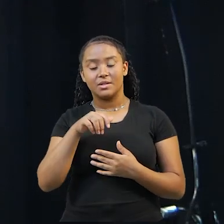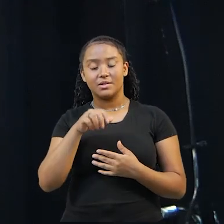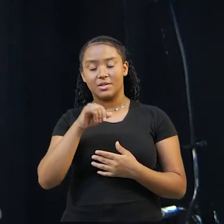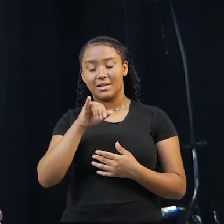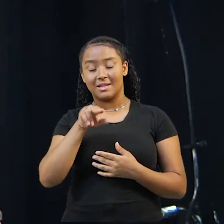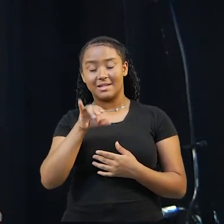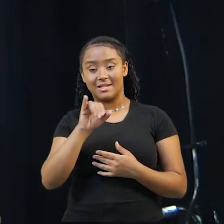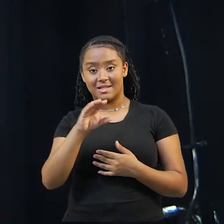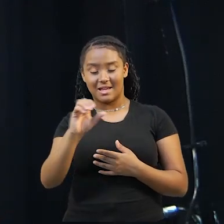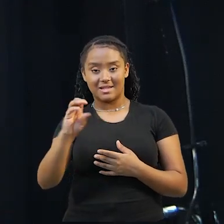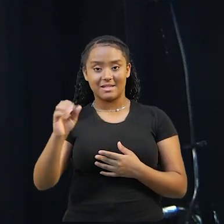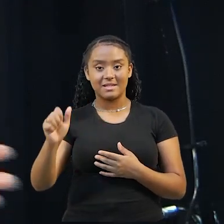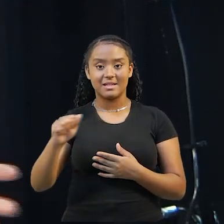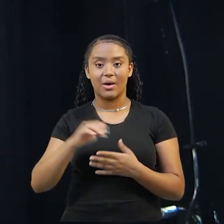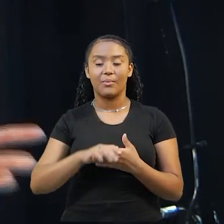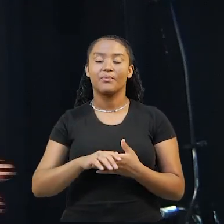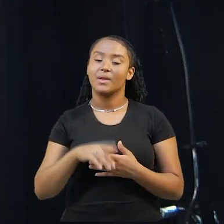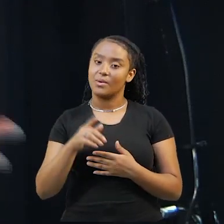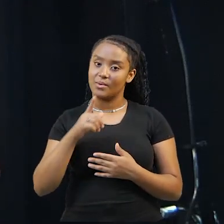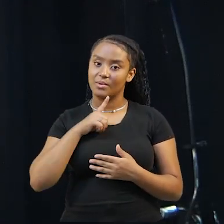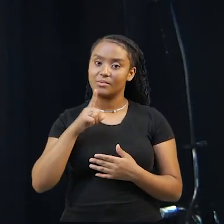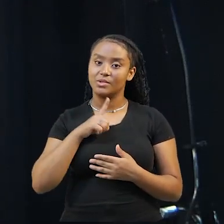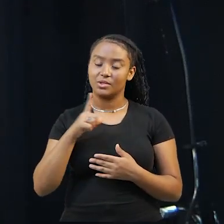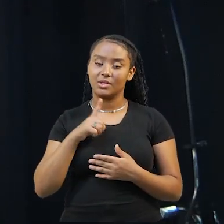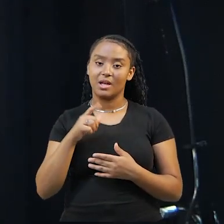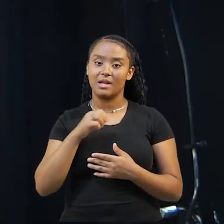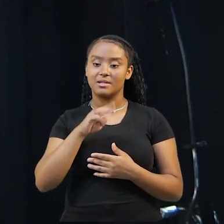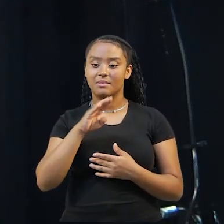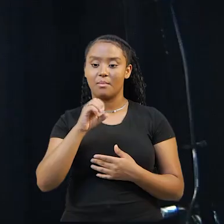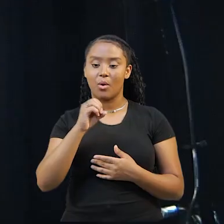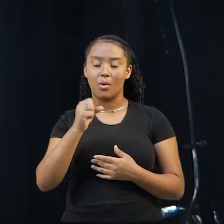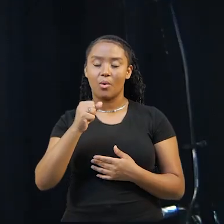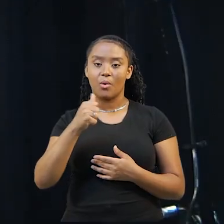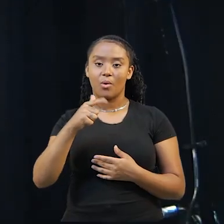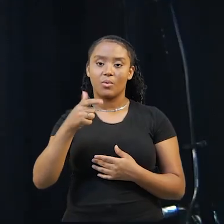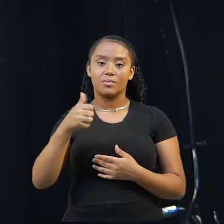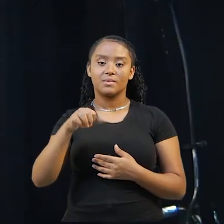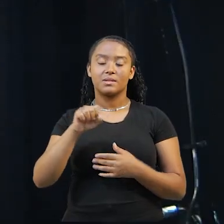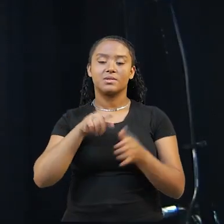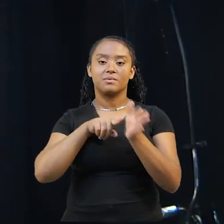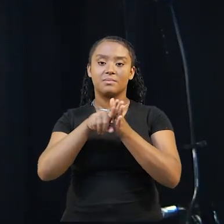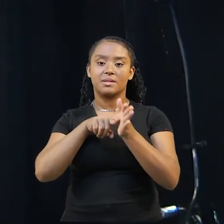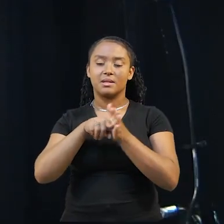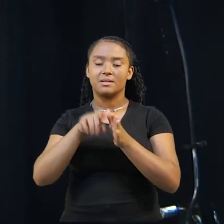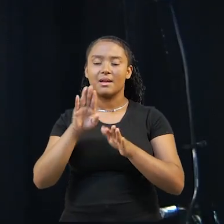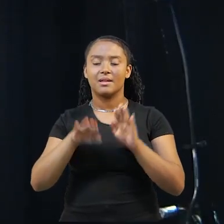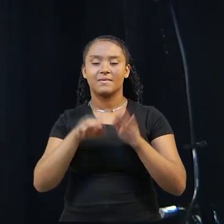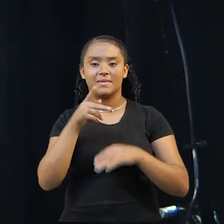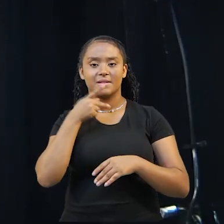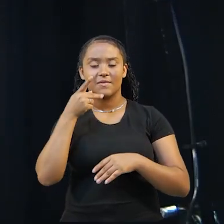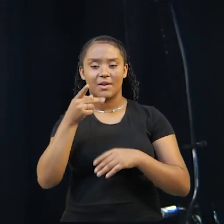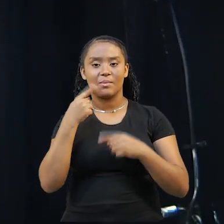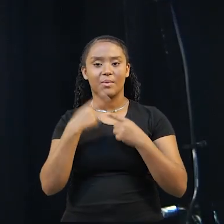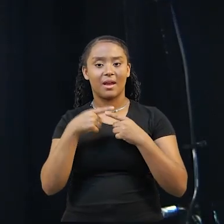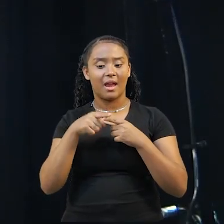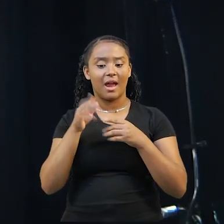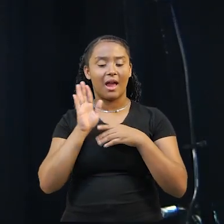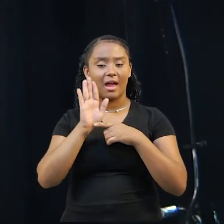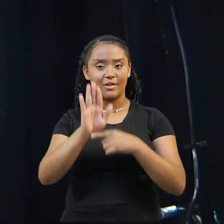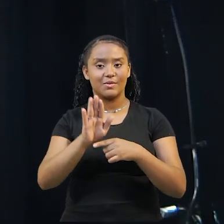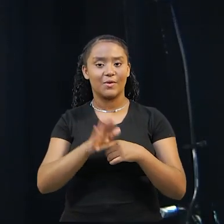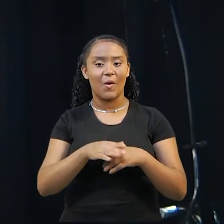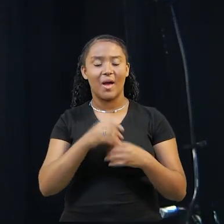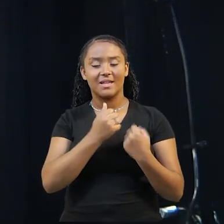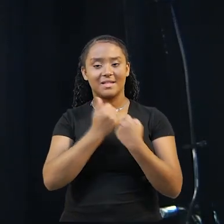estudantil, quanto às bolsas de pesquisa, né? E aí eu falo que isso ajudou a guiar a assistência